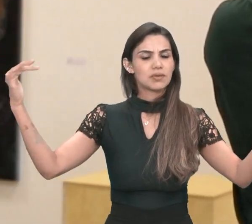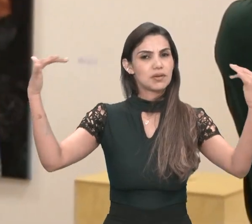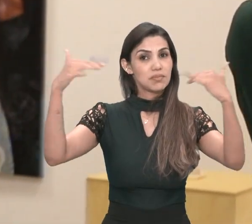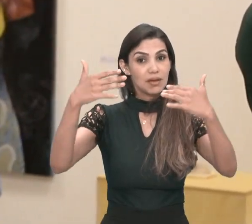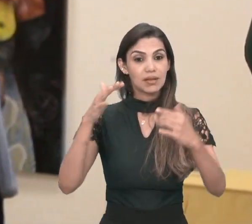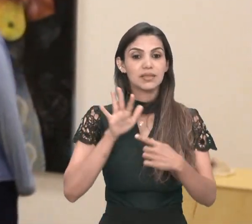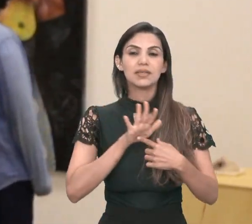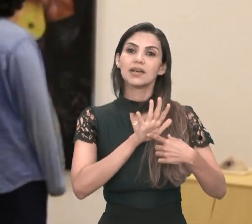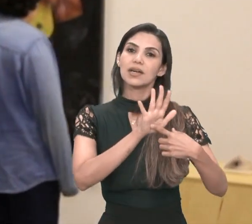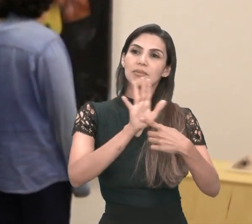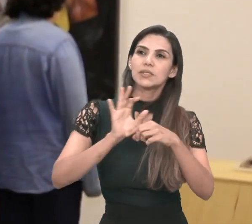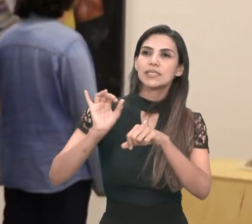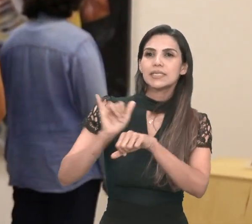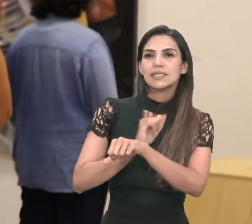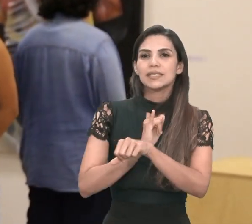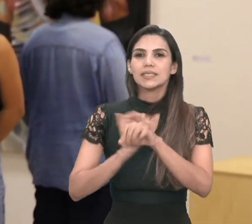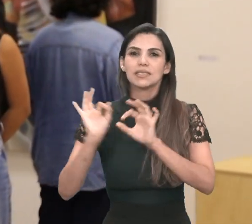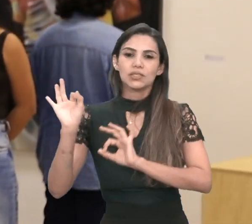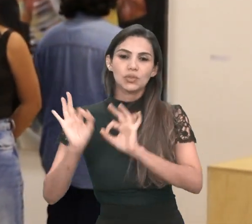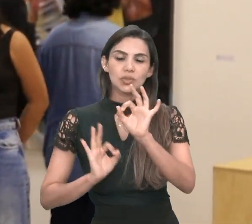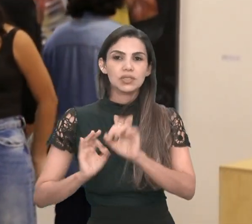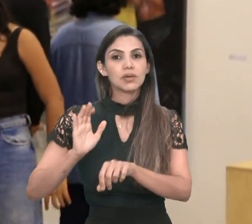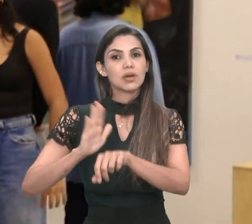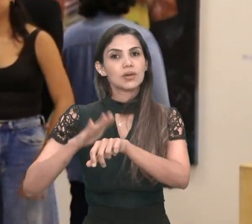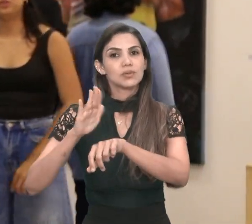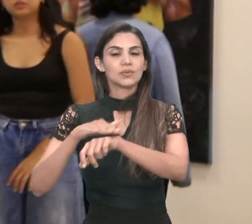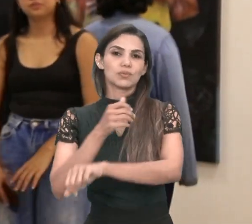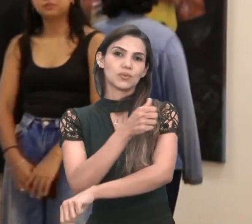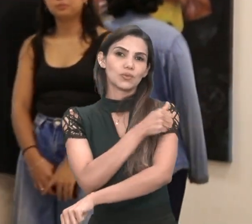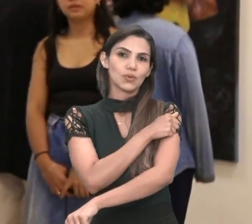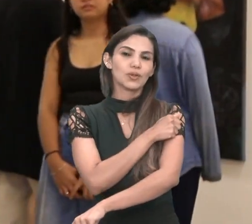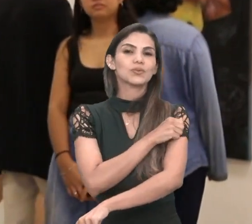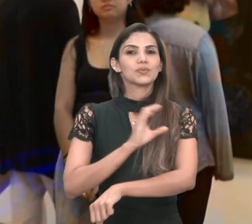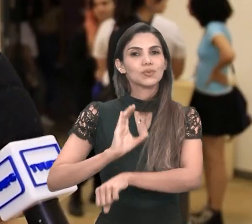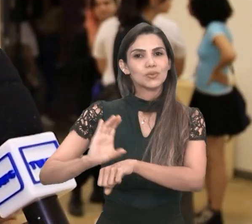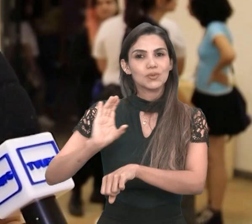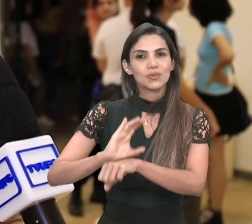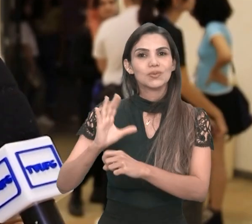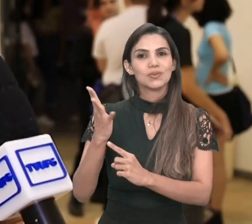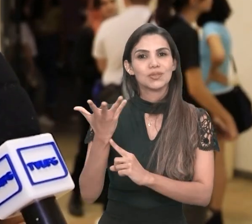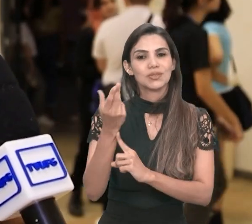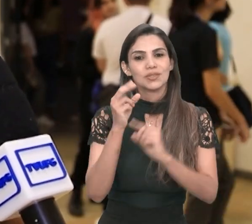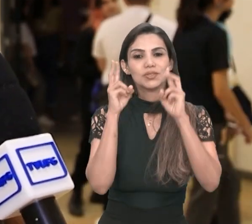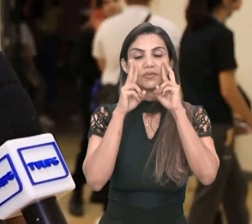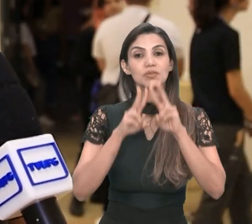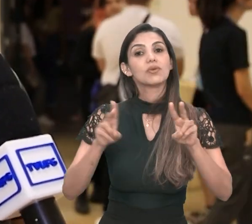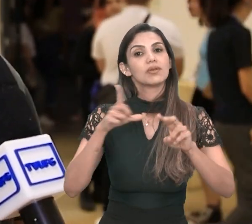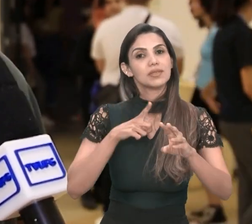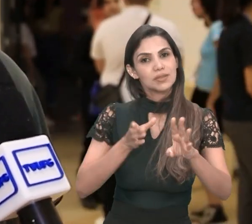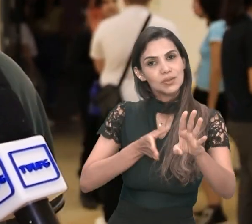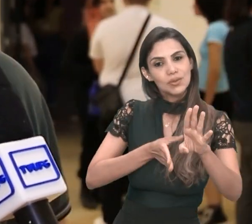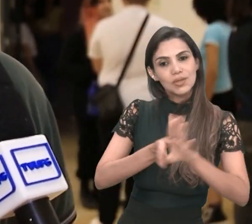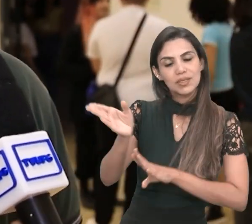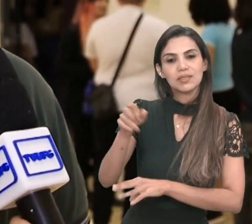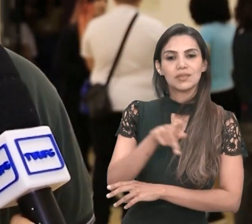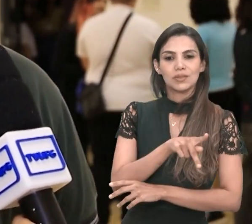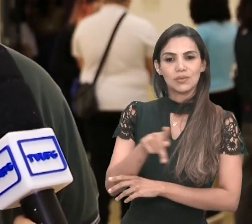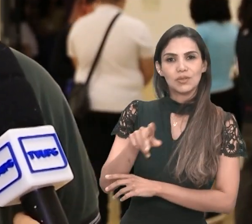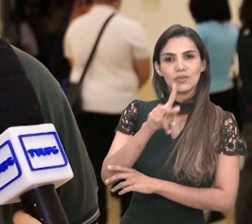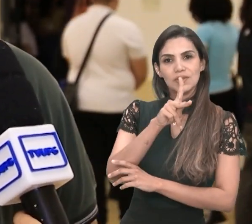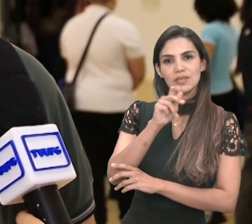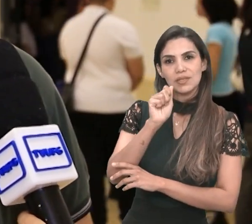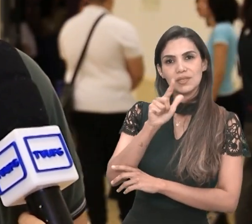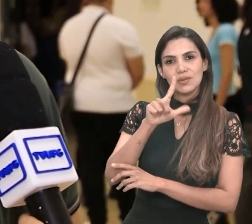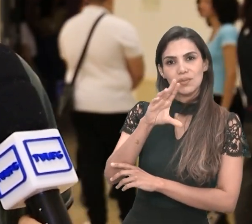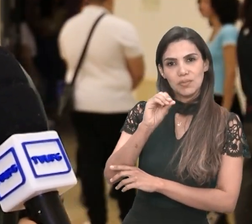pensada e planejada por estudantes do curso de Artes Visuais, com a orientação do professor Paulo